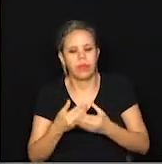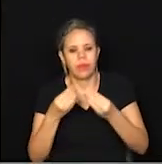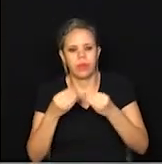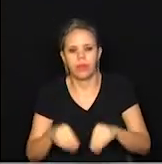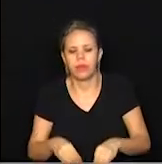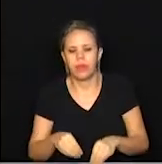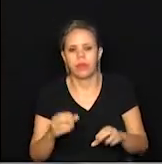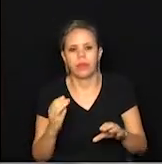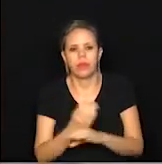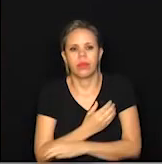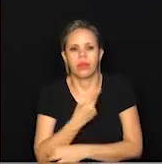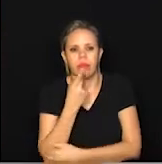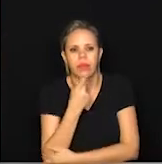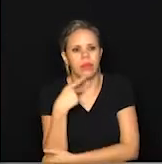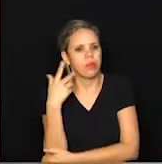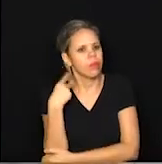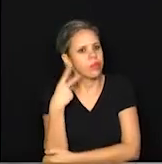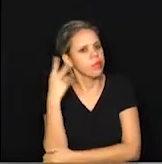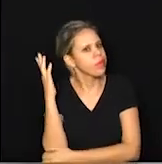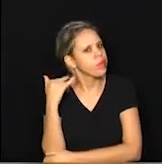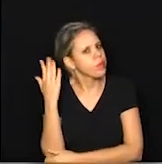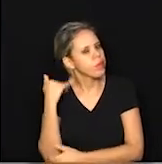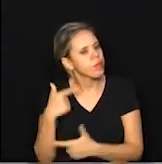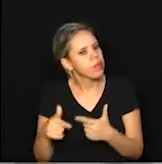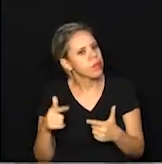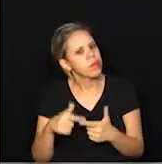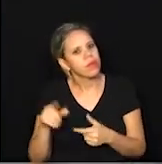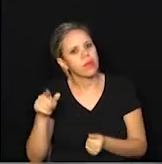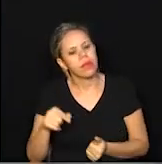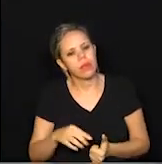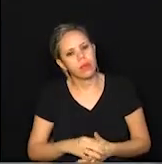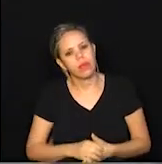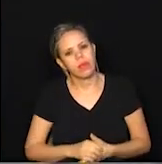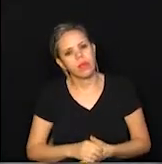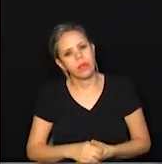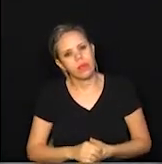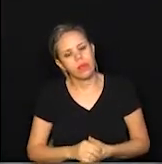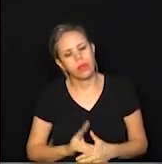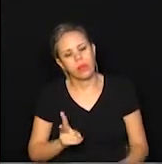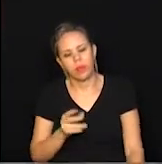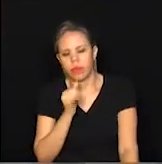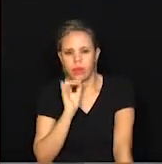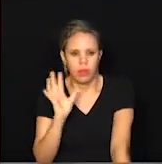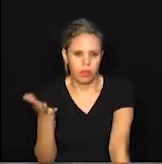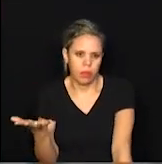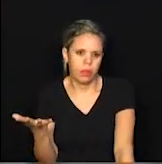dito, falado pela vereadora. A gente sabe que isso daí é algo que está totalmente,